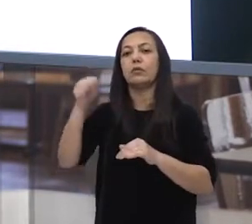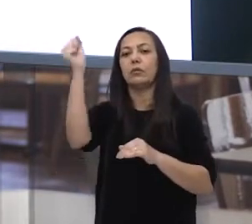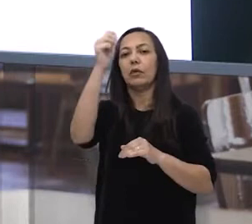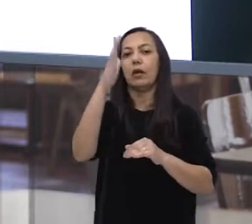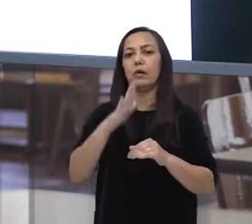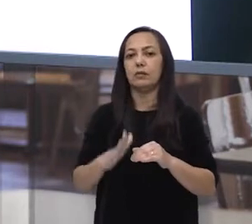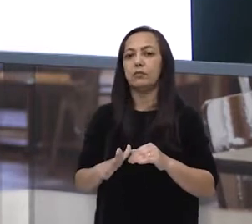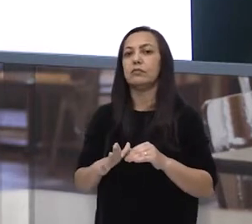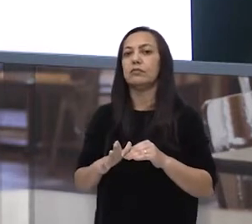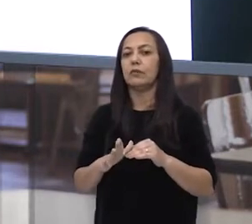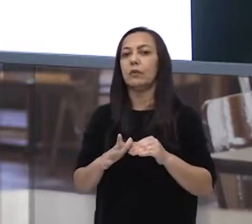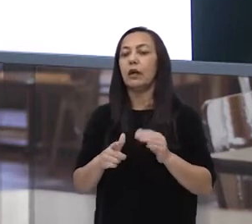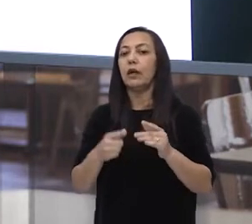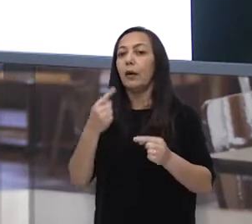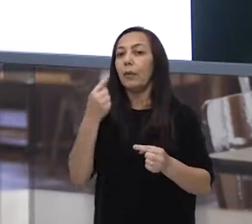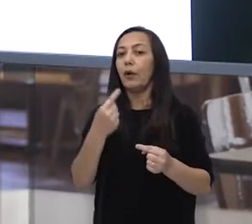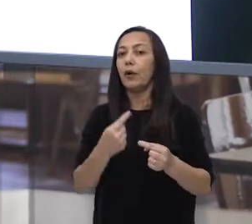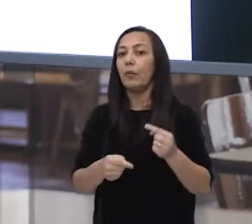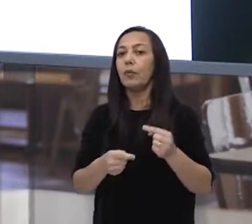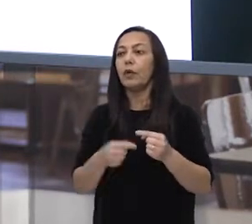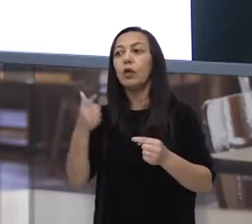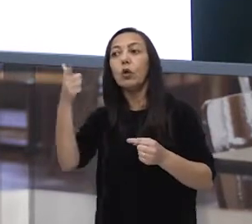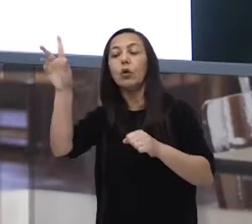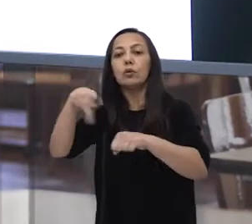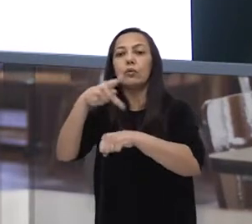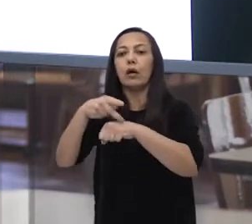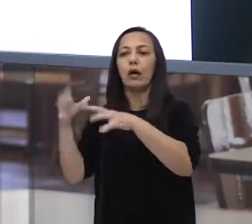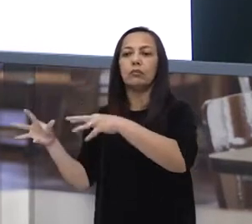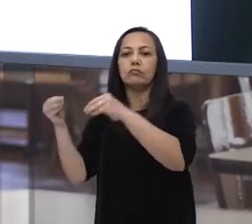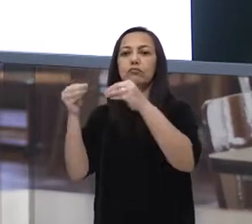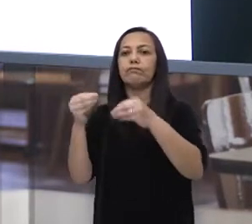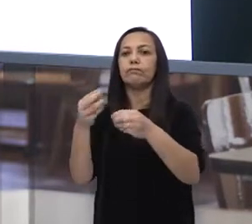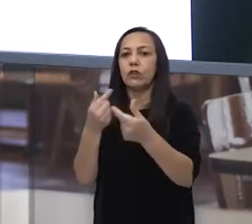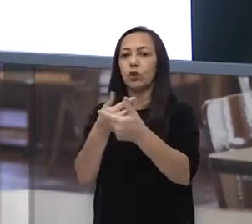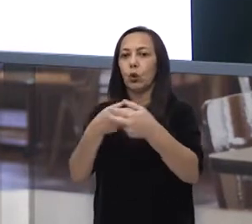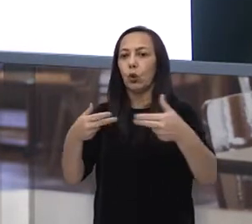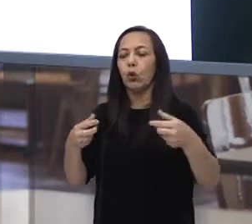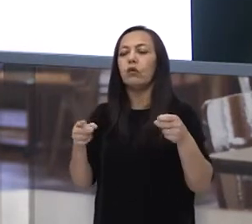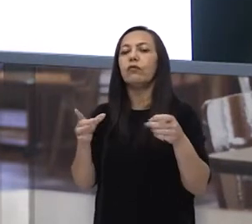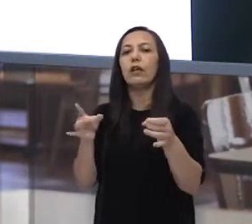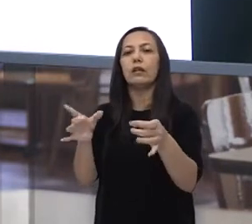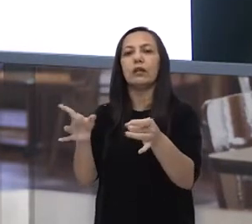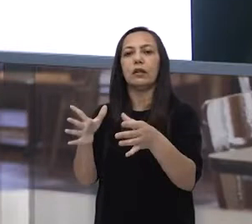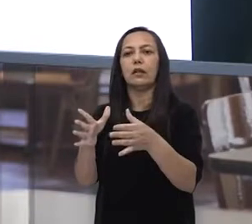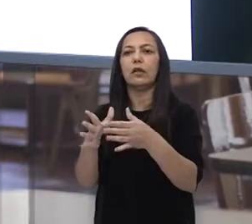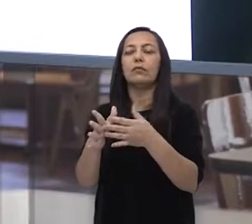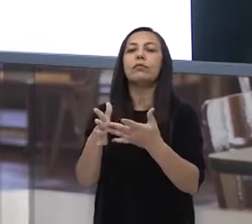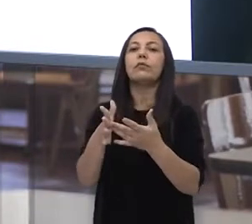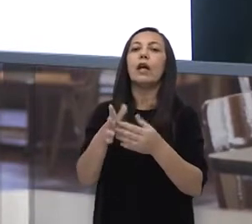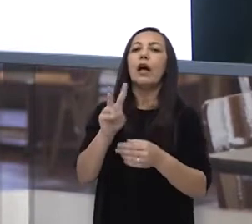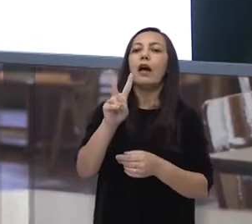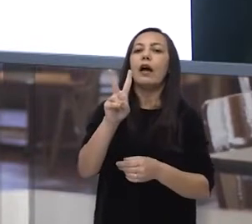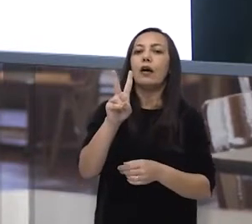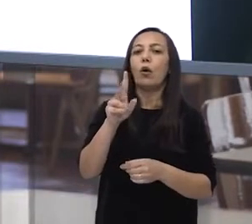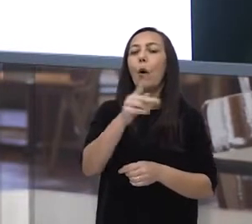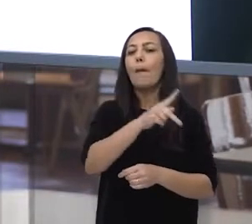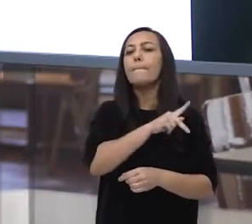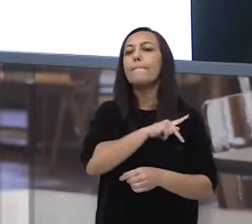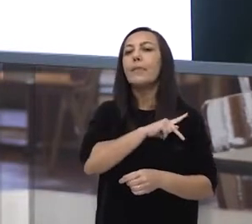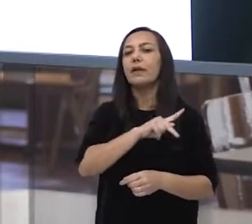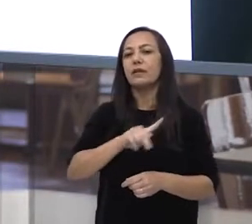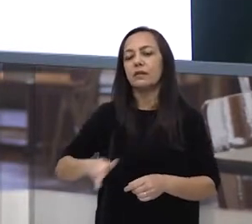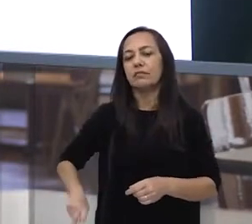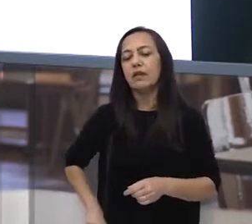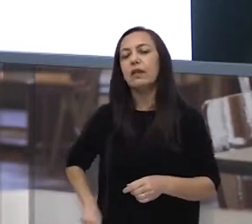produtos externos, porque Vargas era um nacionalista. Ele queria que a indústria fosse brasileira,